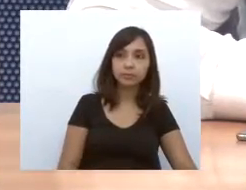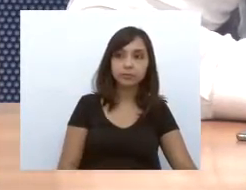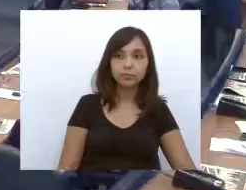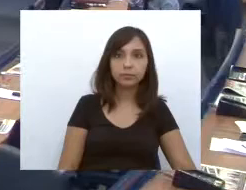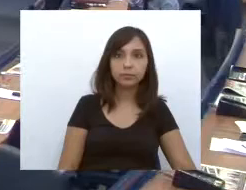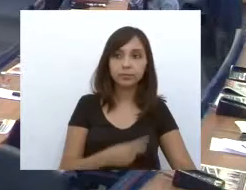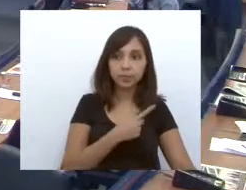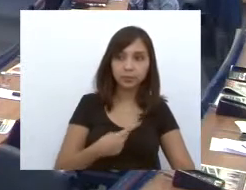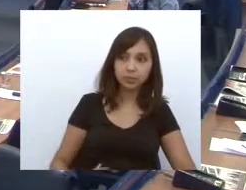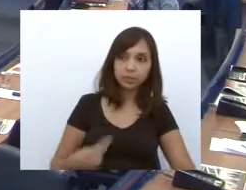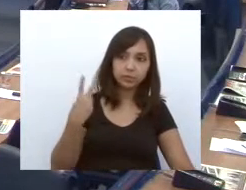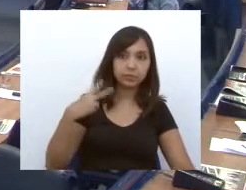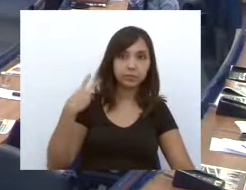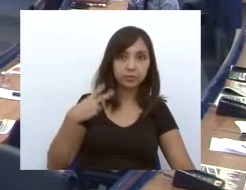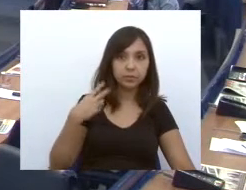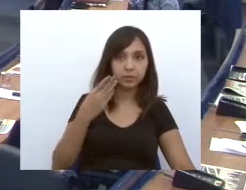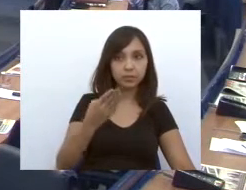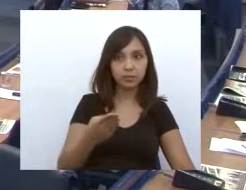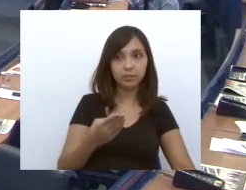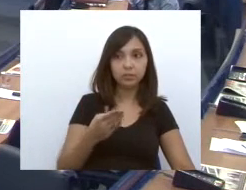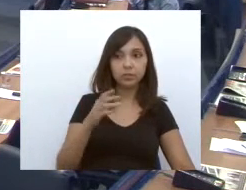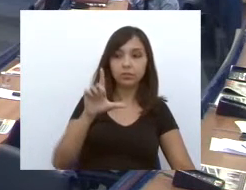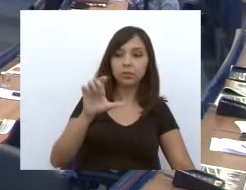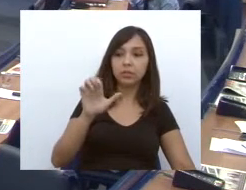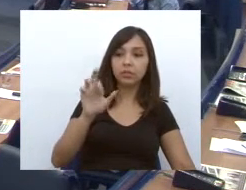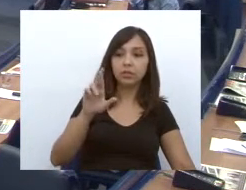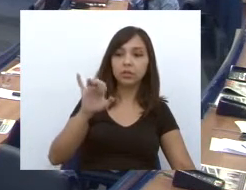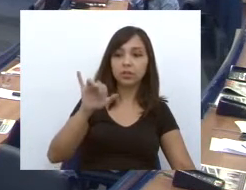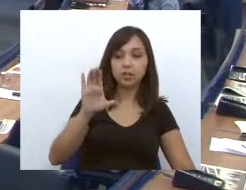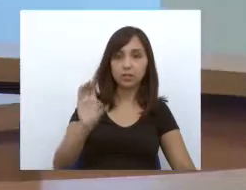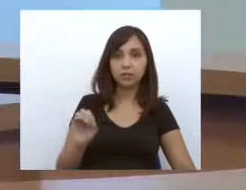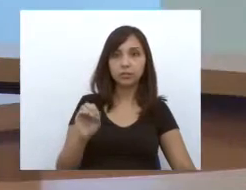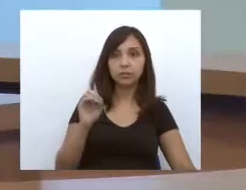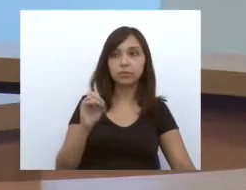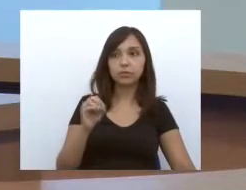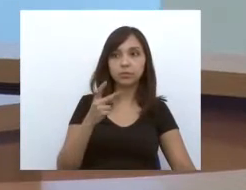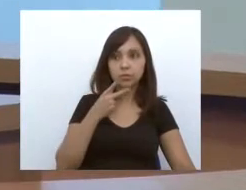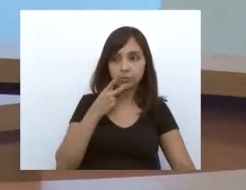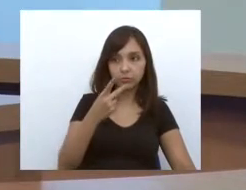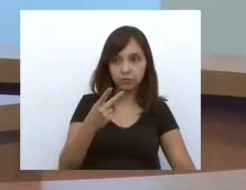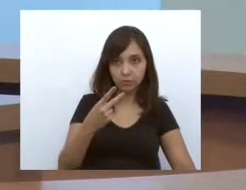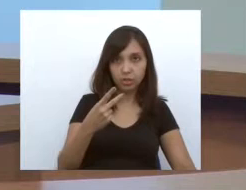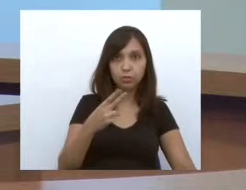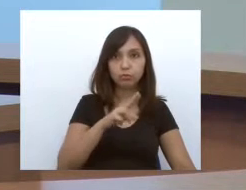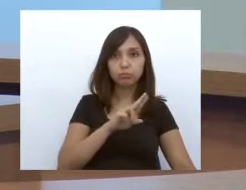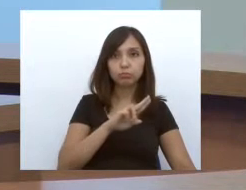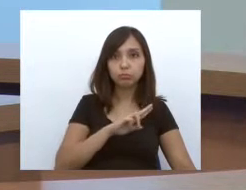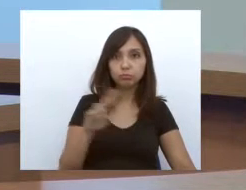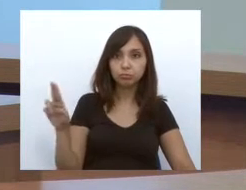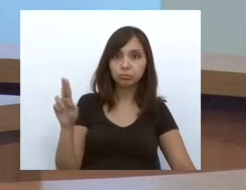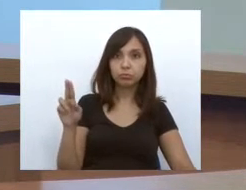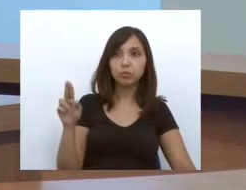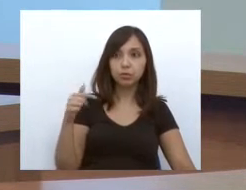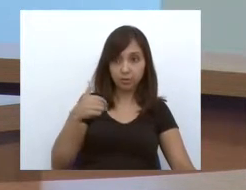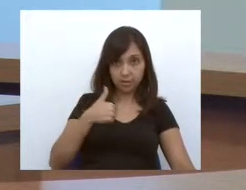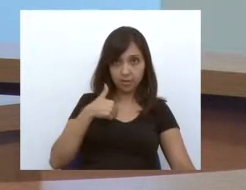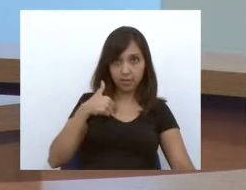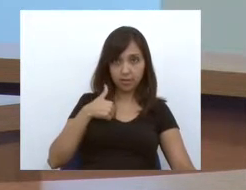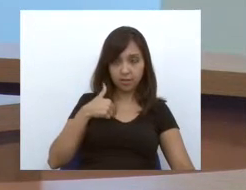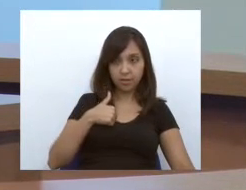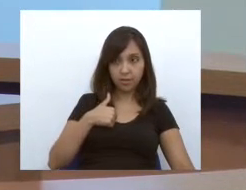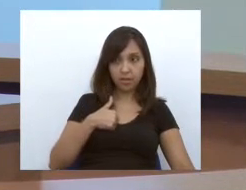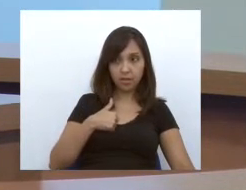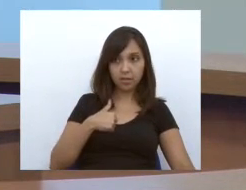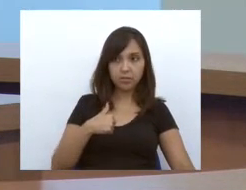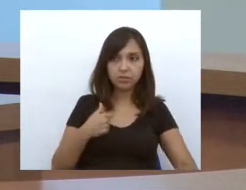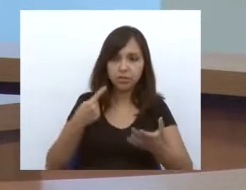presidente, o nobre vereador Dr. Laércio Sandes falou em alto e bem, bom som que esse vereador participou